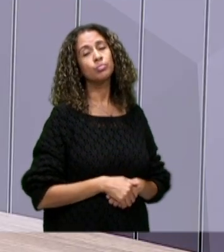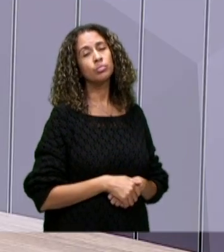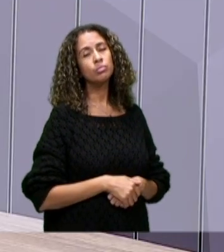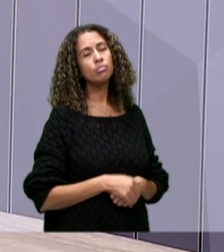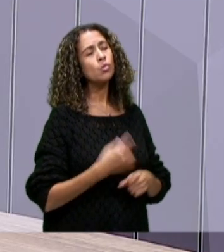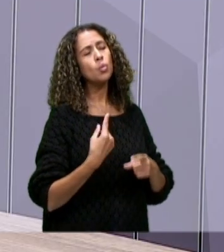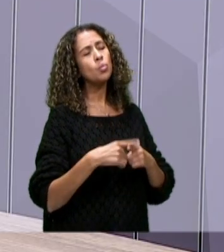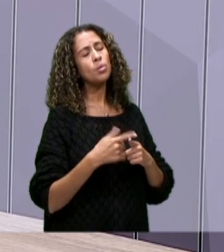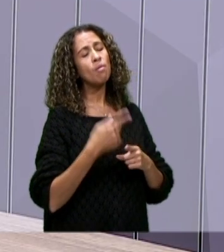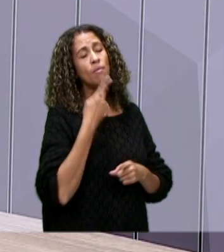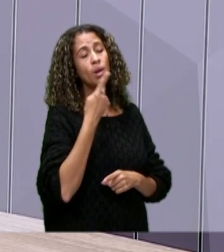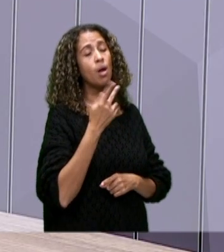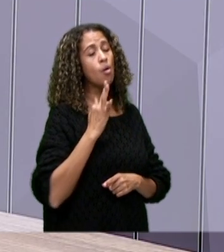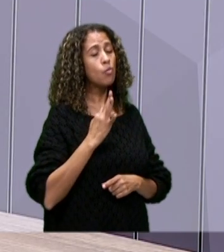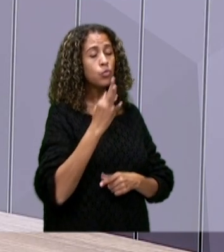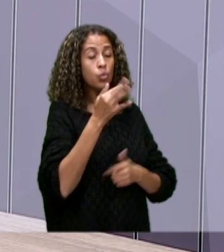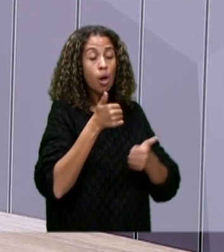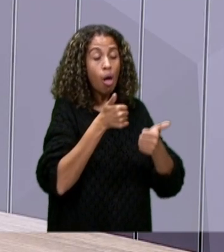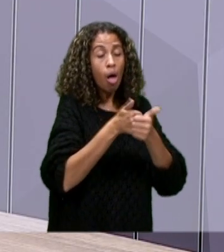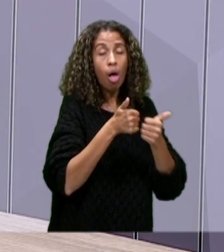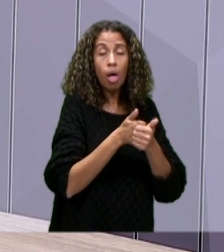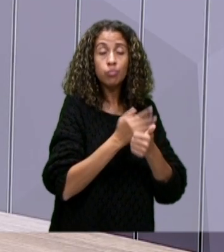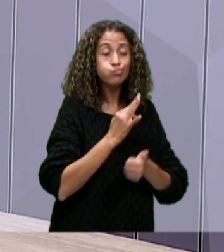o futuro próximo?